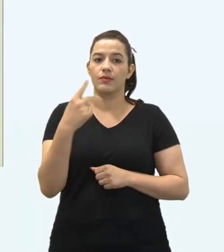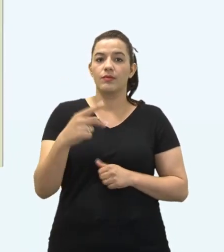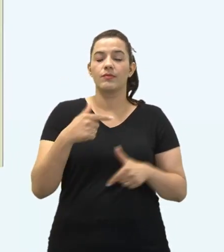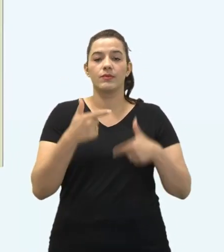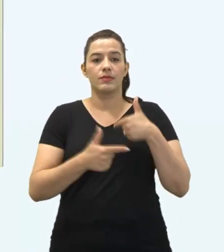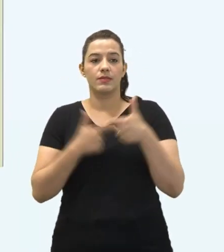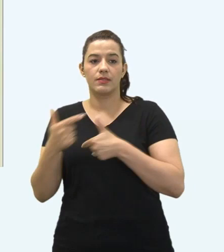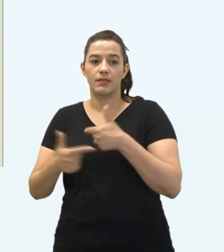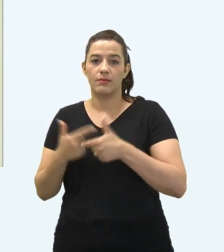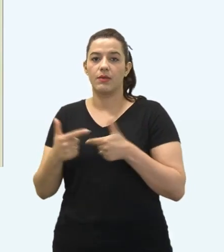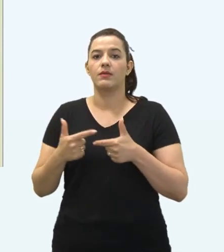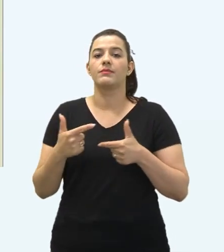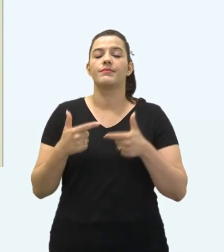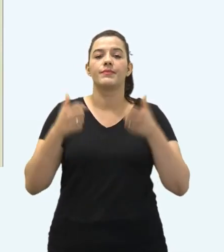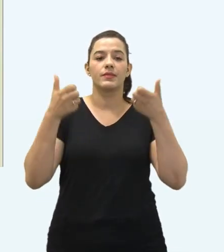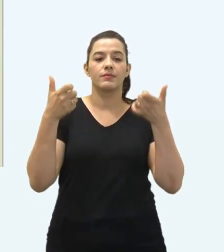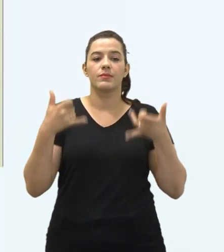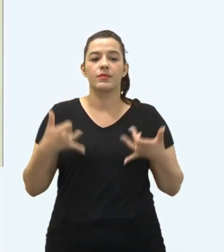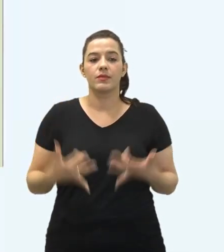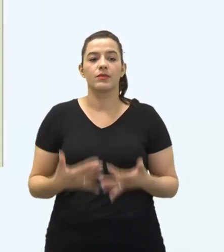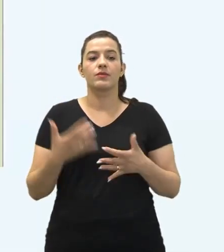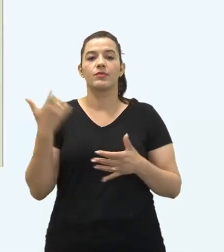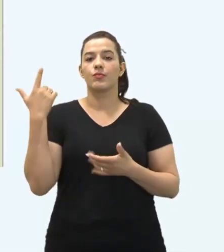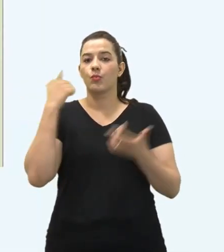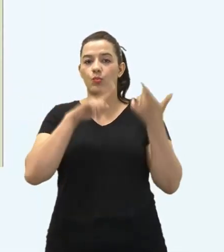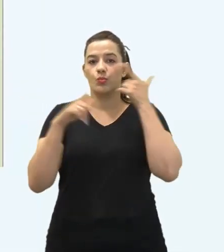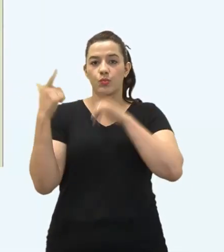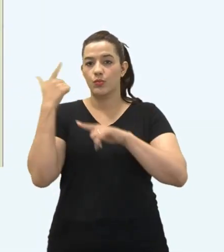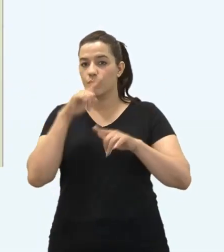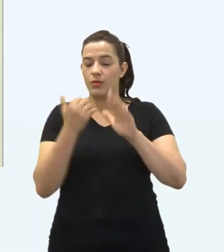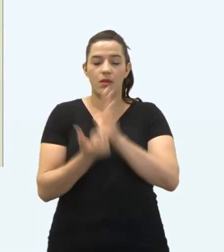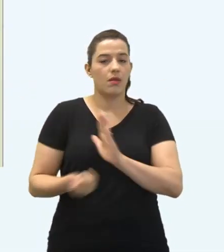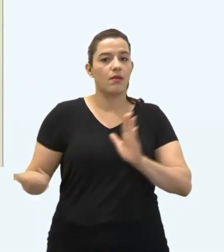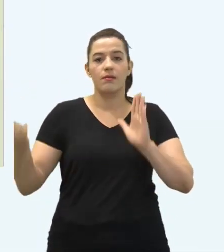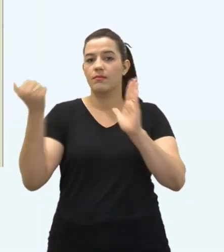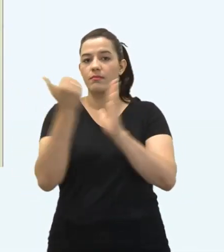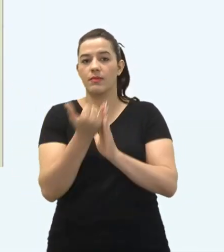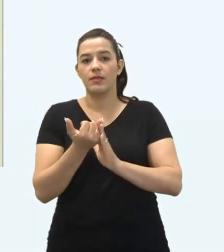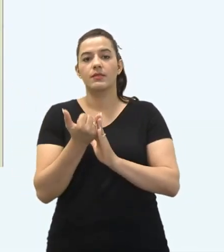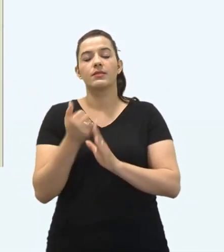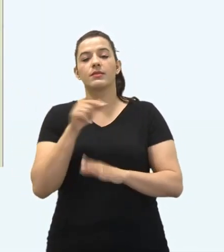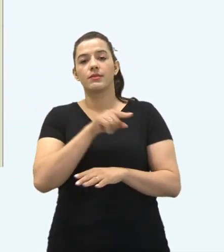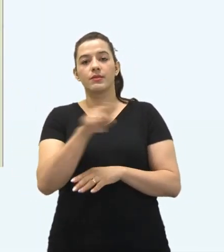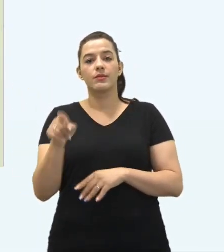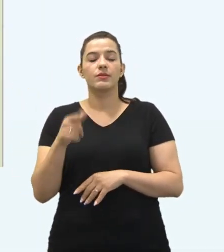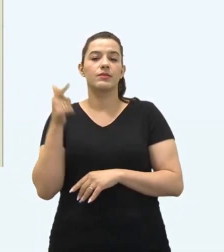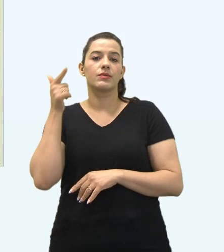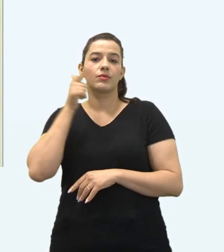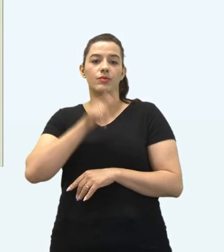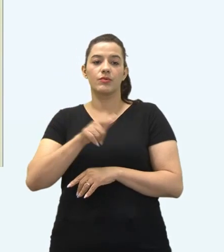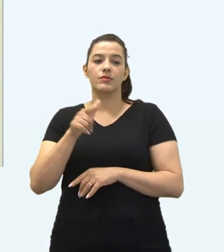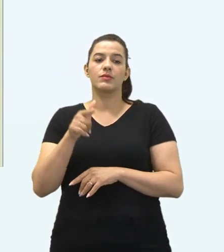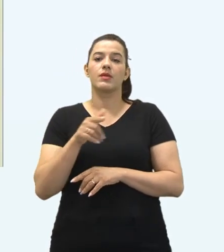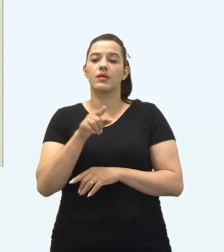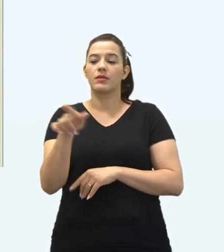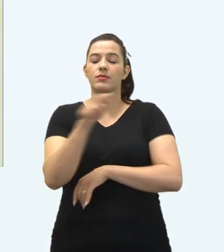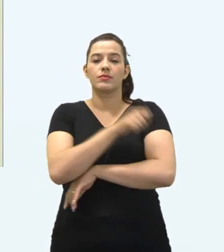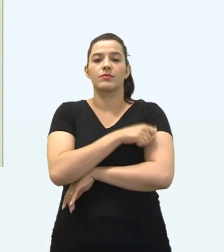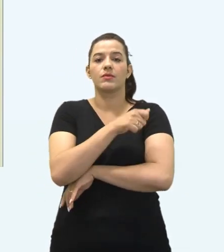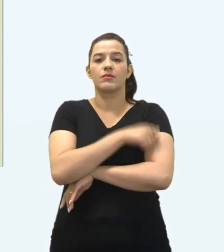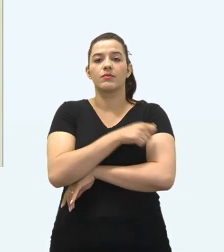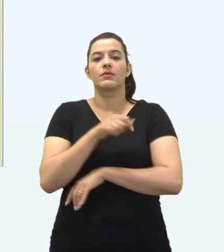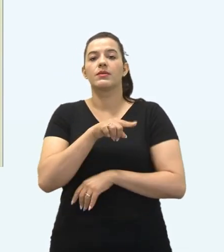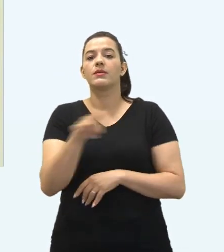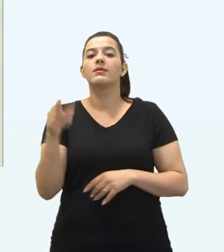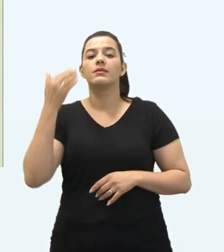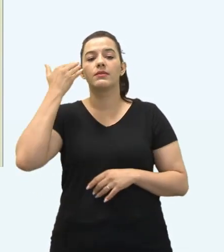trabalha dessa maneira e o pingo superior que eles adquirem uma os alunos que